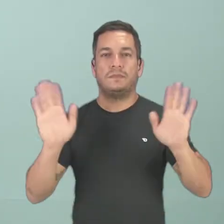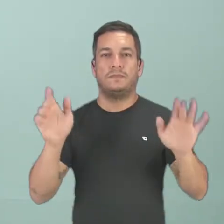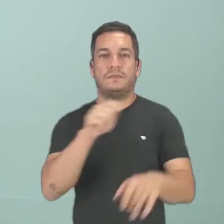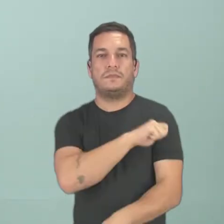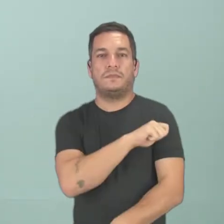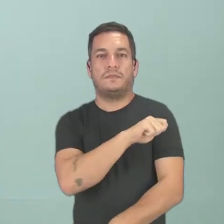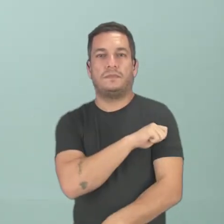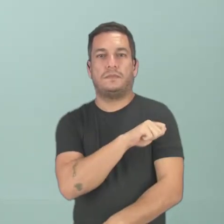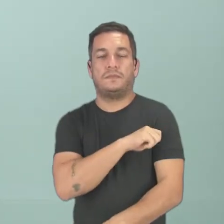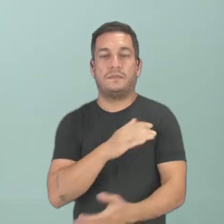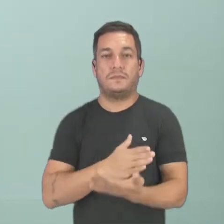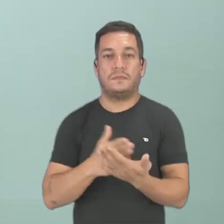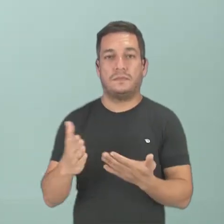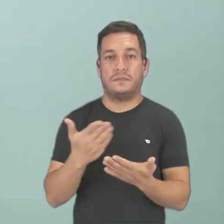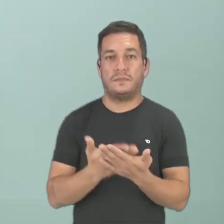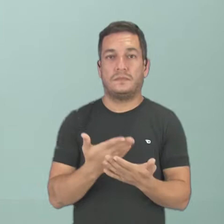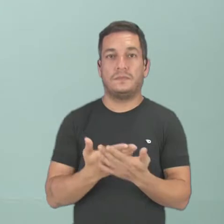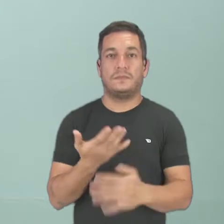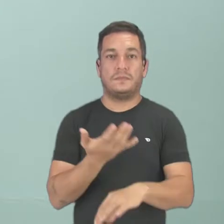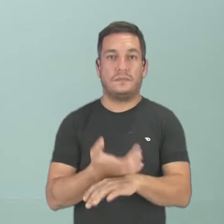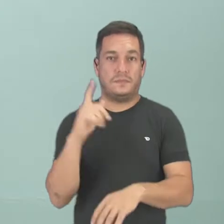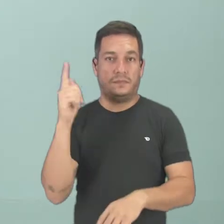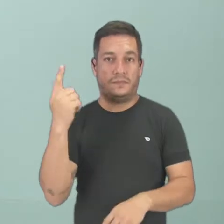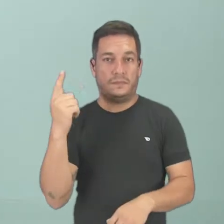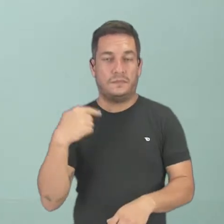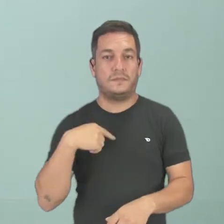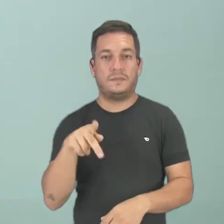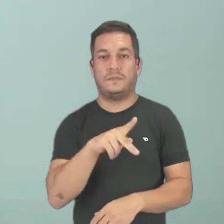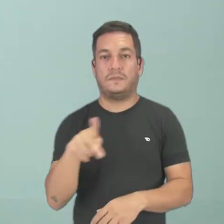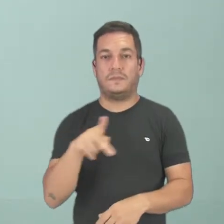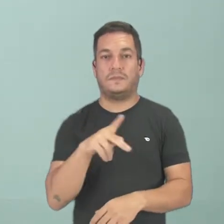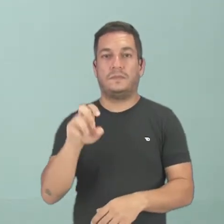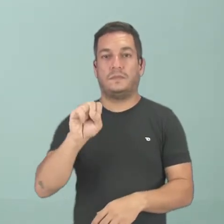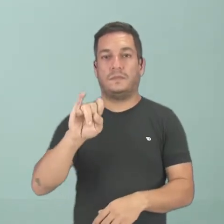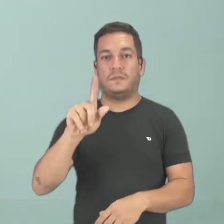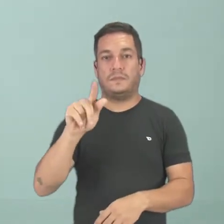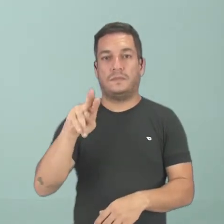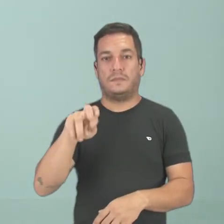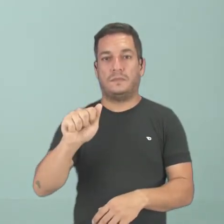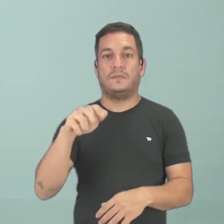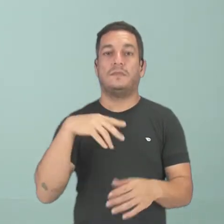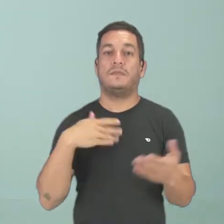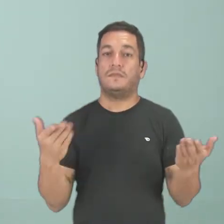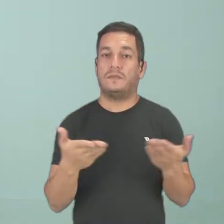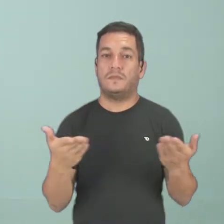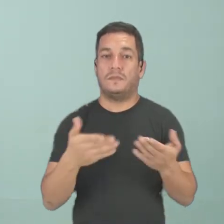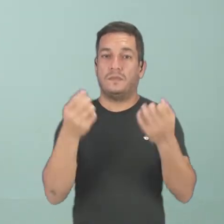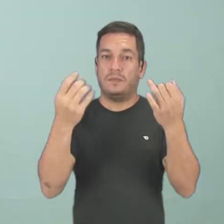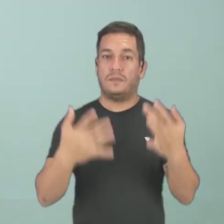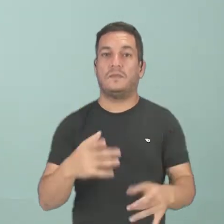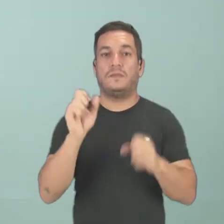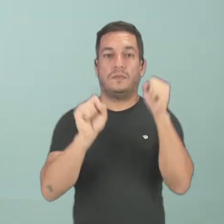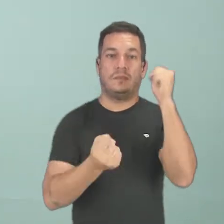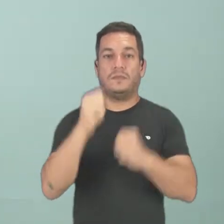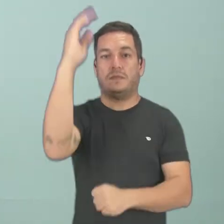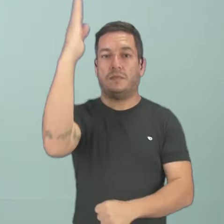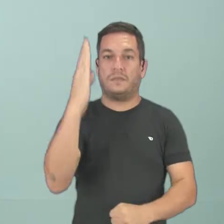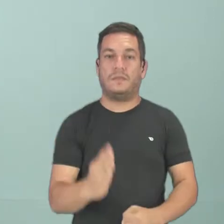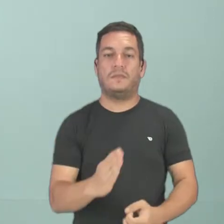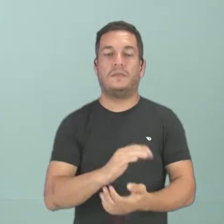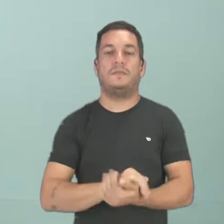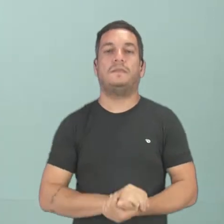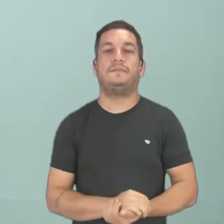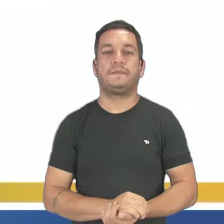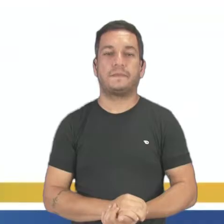Olá, alunos! Vamos iniciar mais uma aula de Geografia. Eu sou a professora Silvana e hoje nós vamos trabalhar sobre a indústria brasileira.